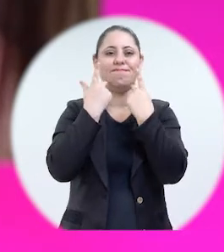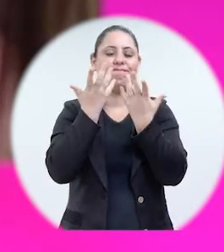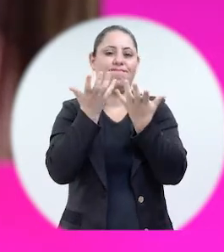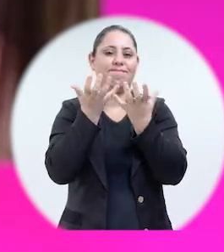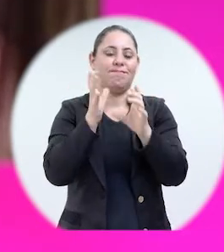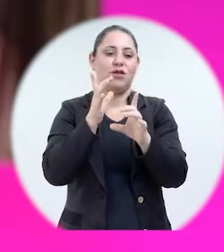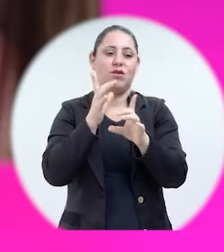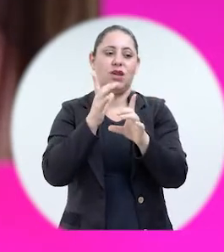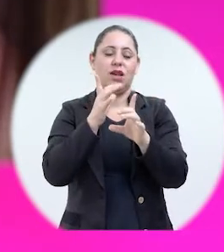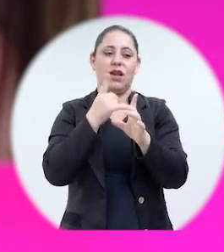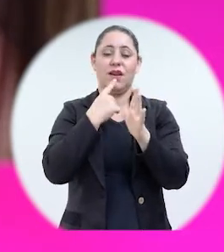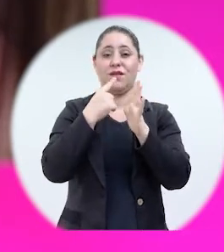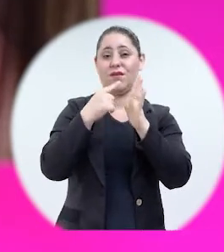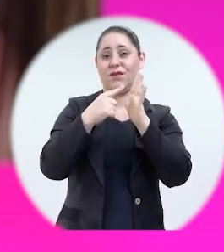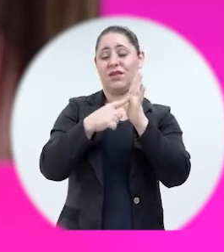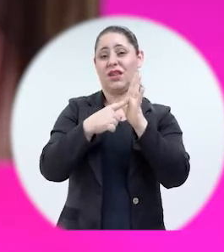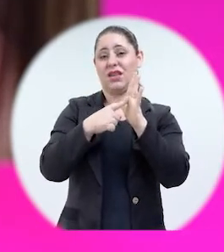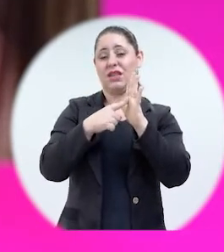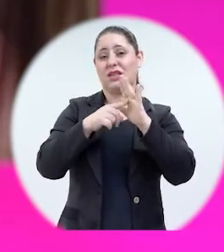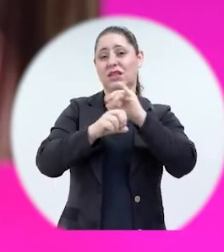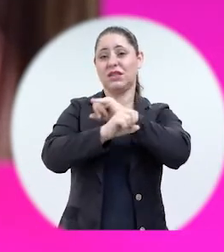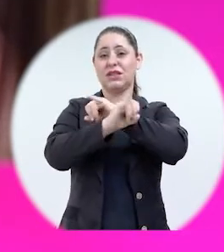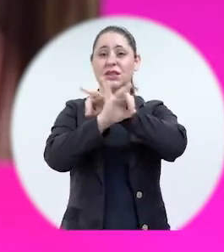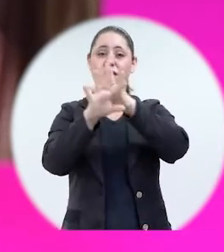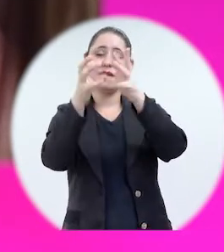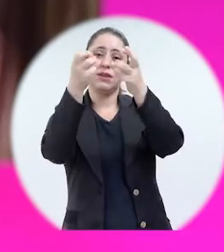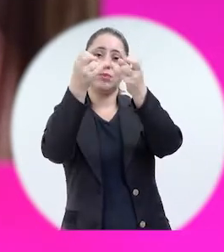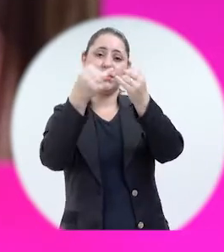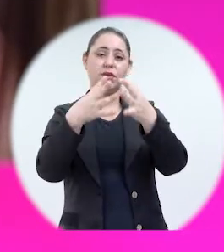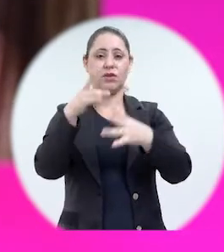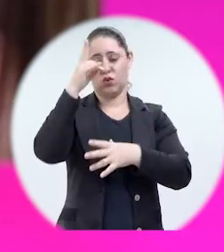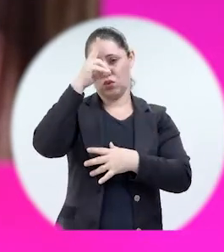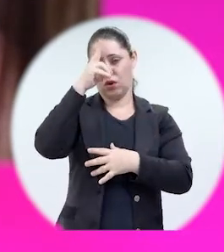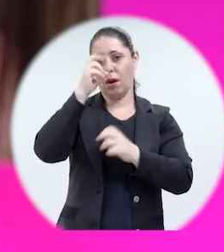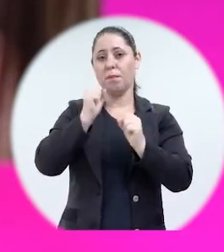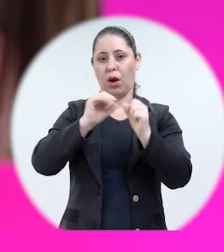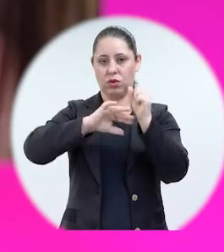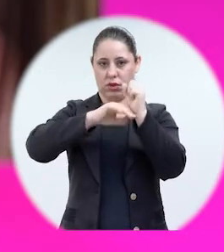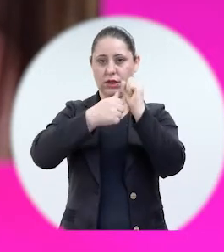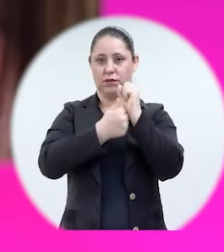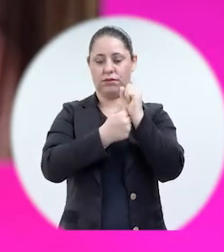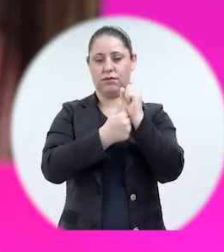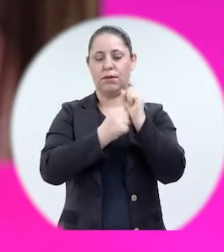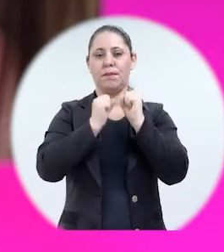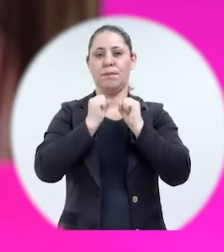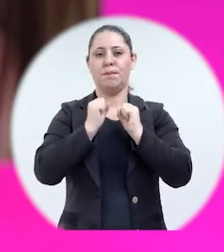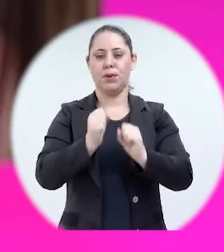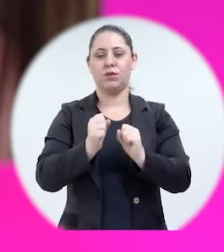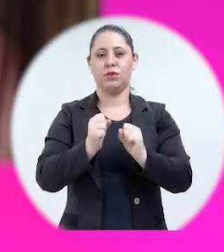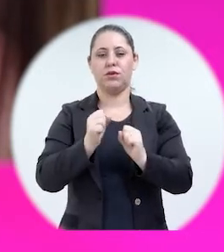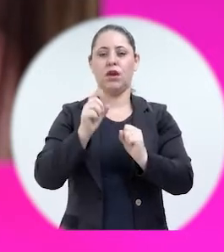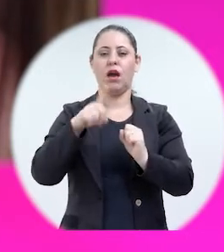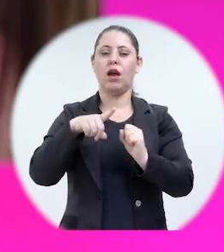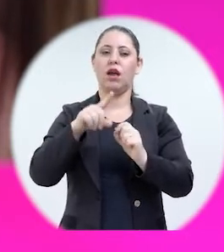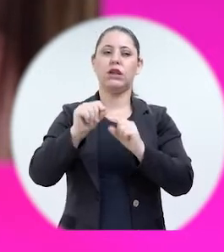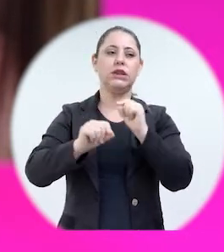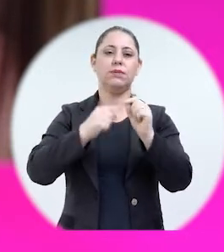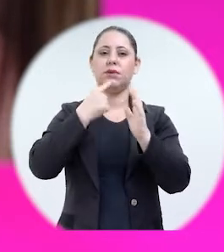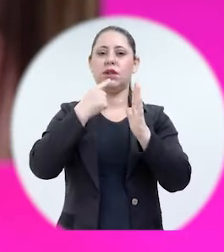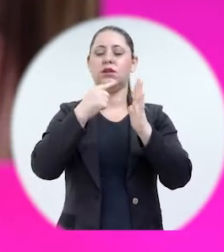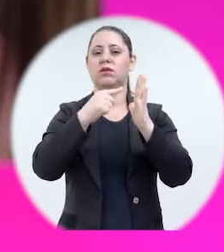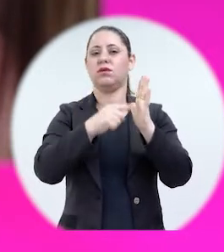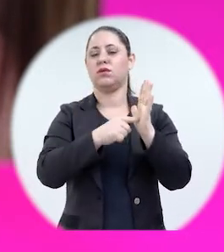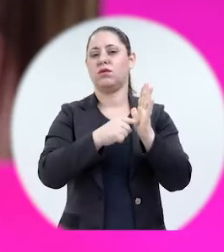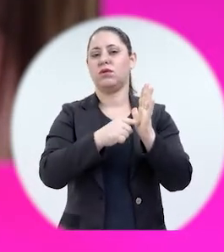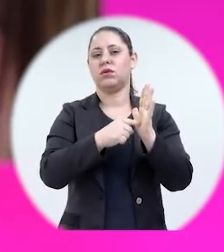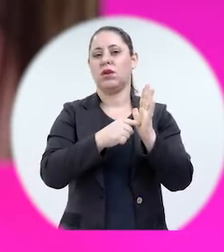vezes não querem identificar a sua situação. É possível fazer isso de forma anônima? É possível que ela faça